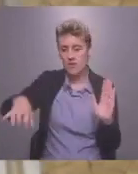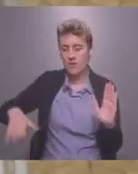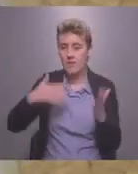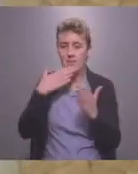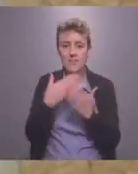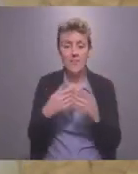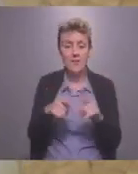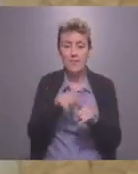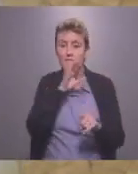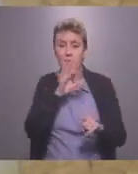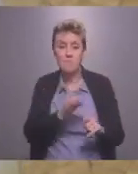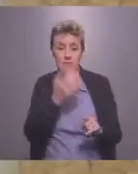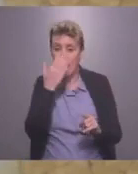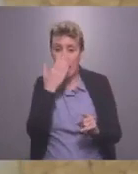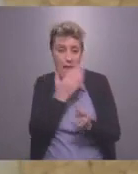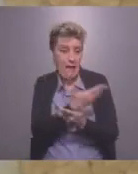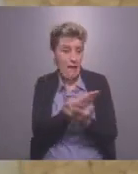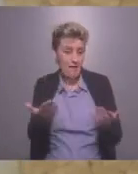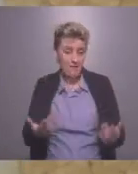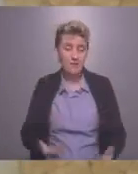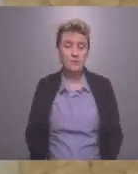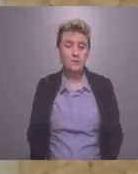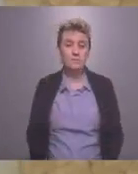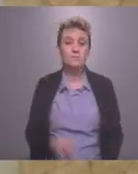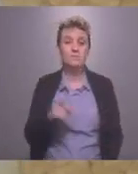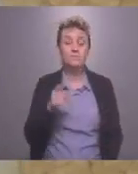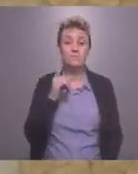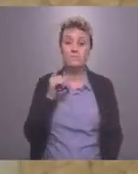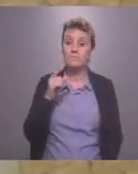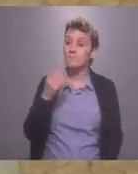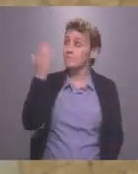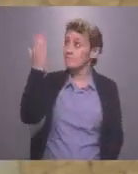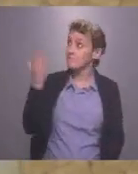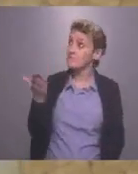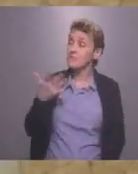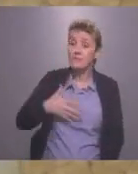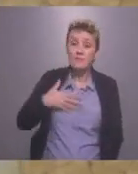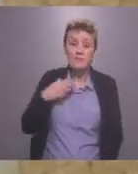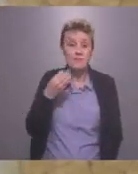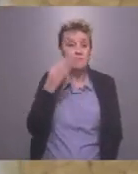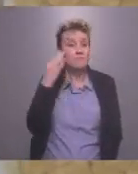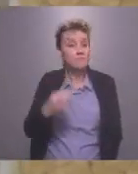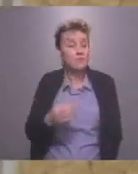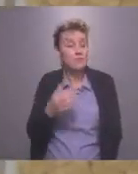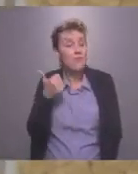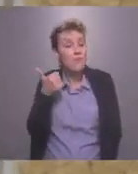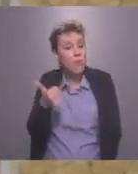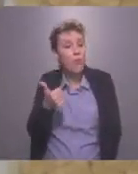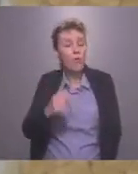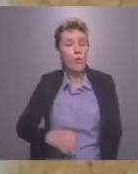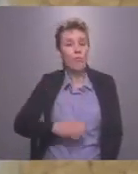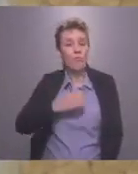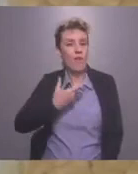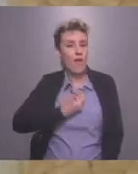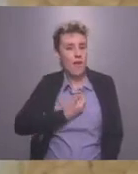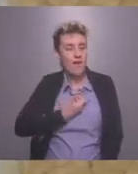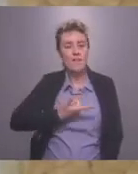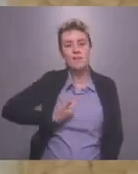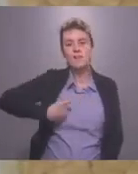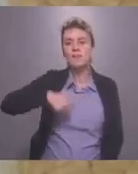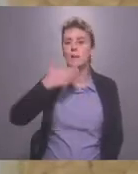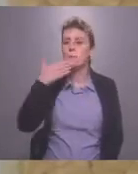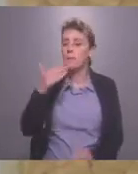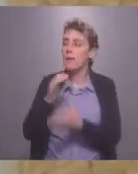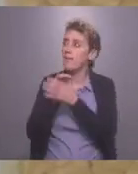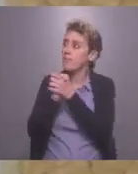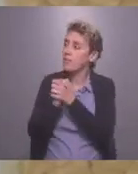tantos irmãos e irmãs. Confiados na Tua bondade, Senhor, nós Te pedimos para